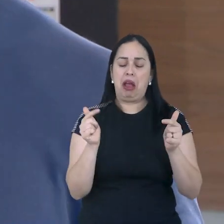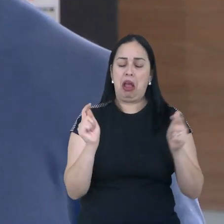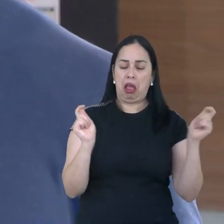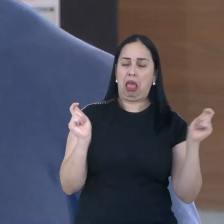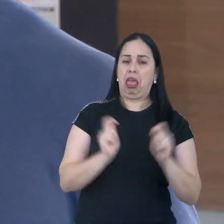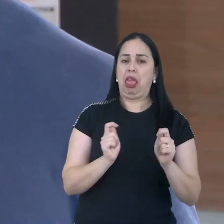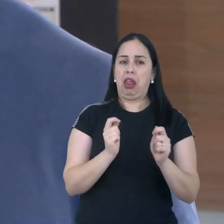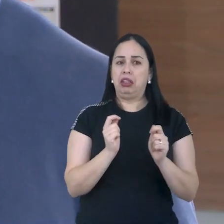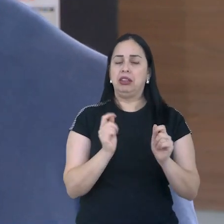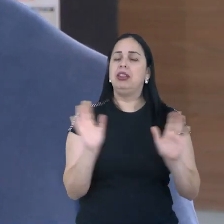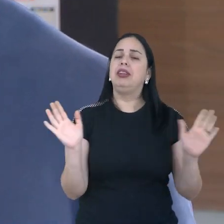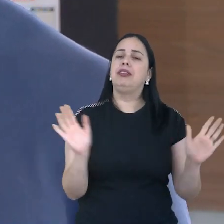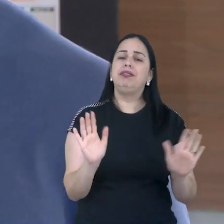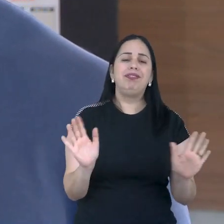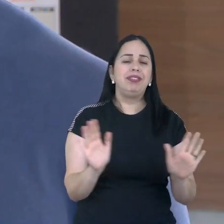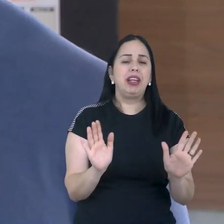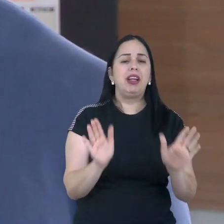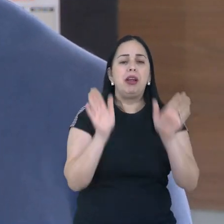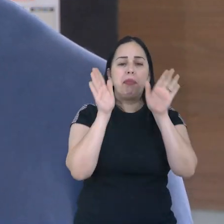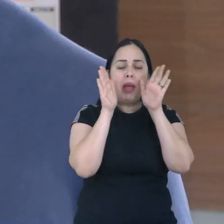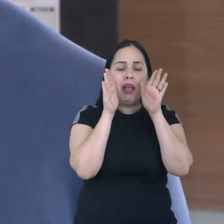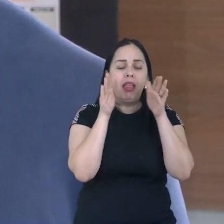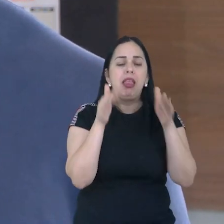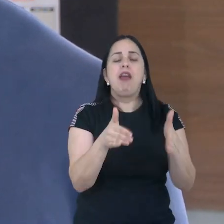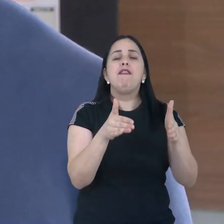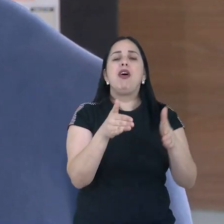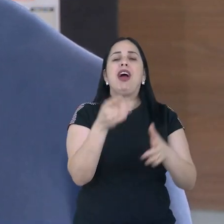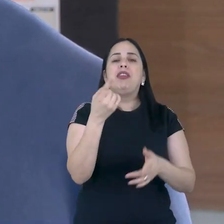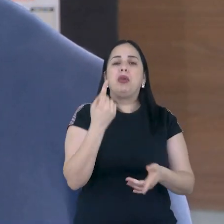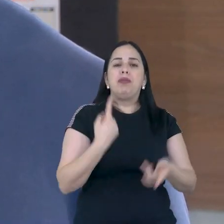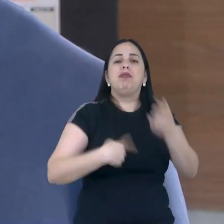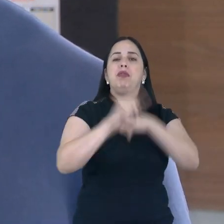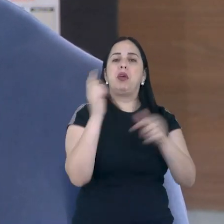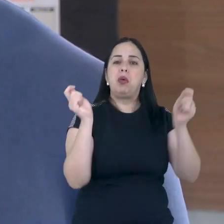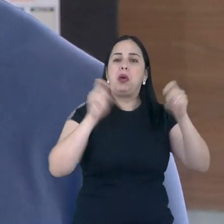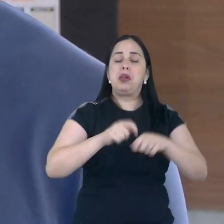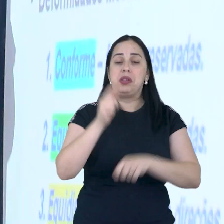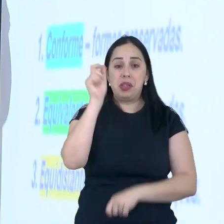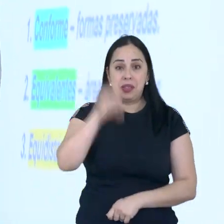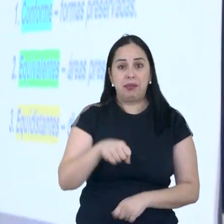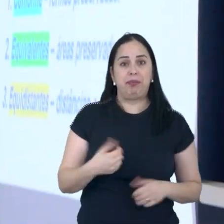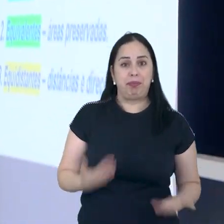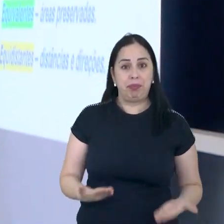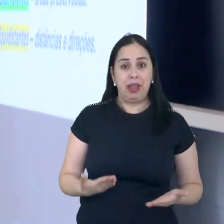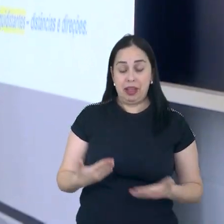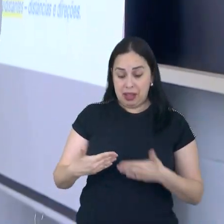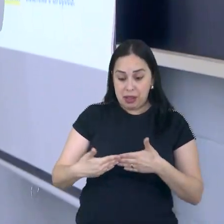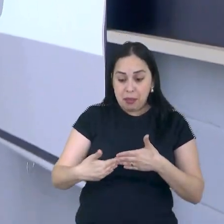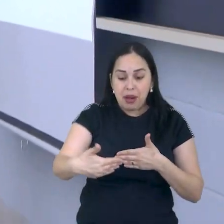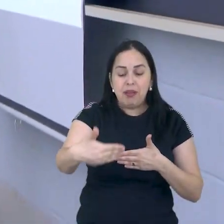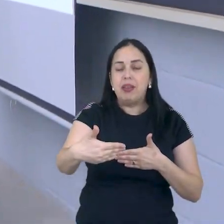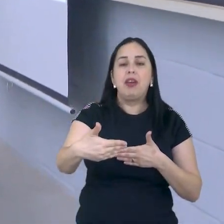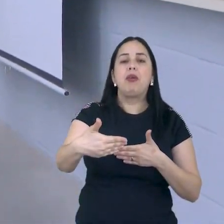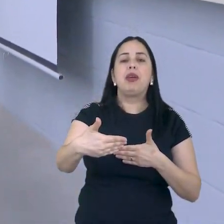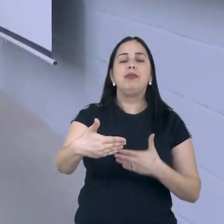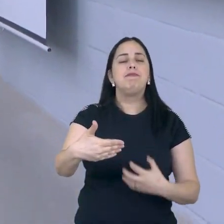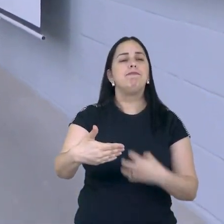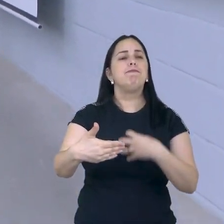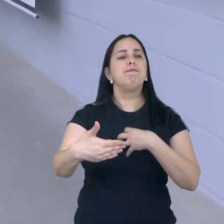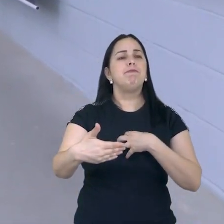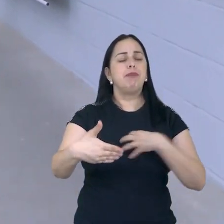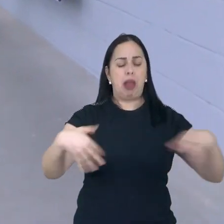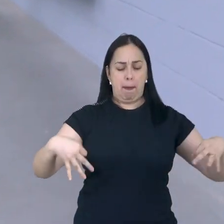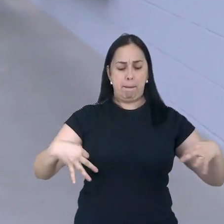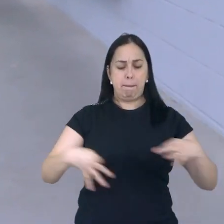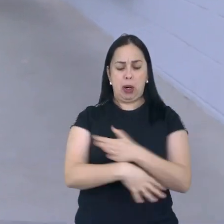não é possível para mim, porque todo mundo tem essa insegurança, e mirar no sucesso. Acho que a grande sacada é isso. Nessa reta final, o importante então é